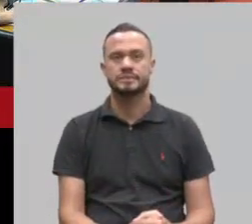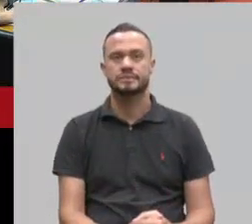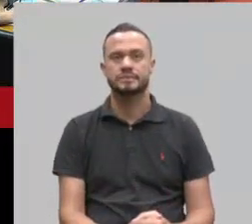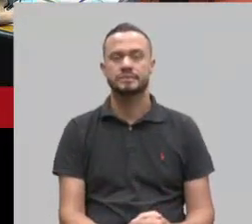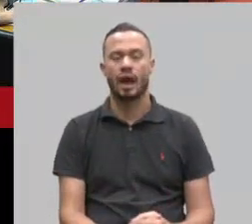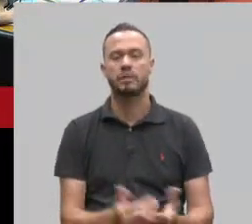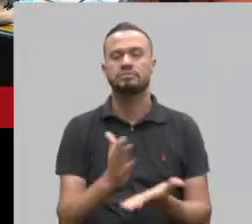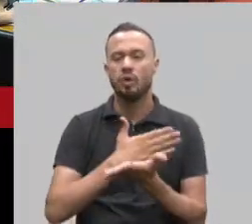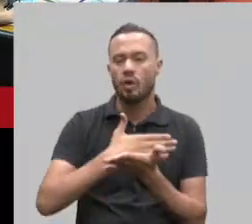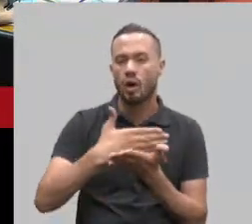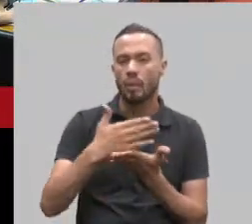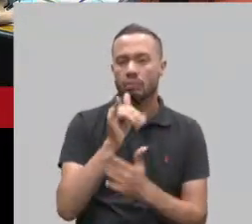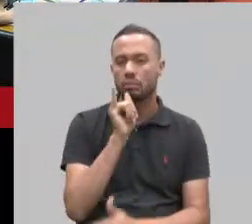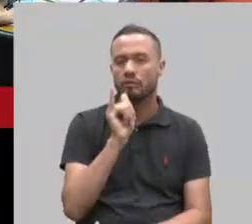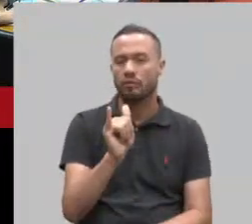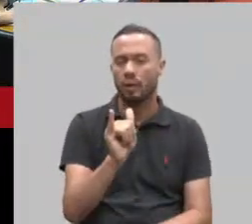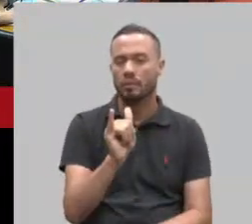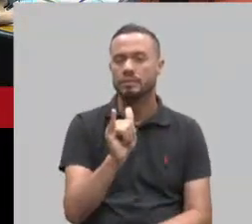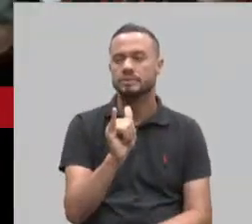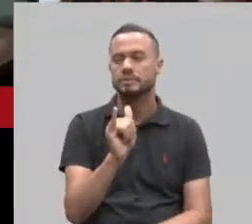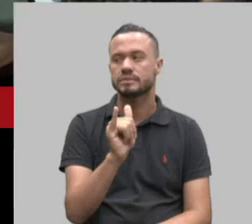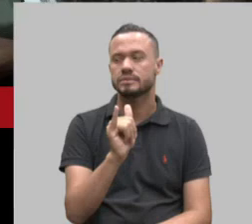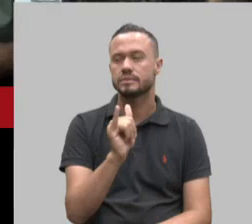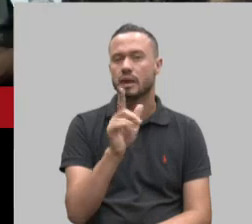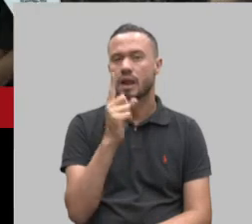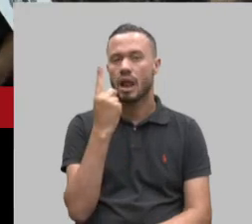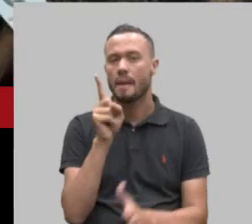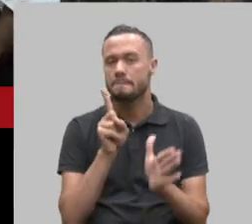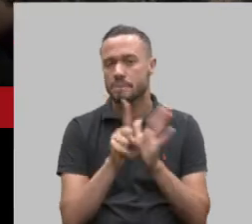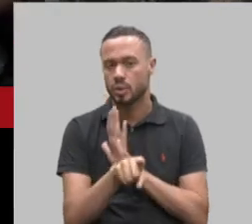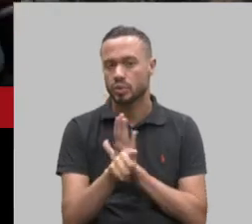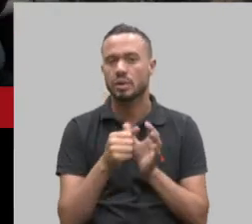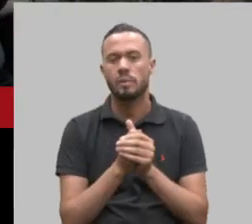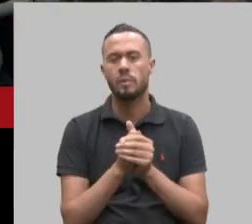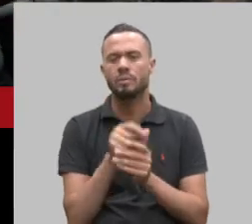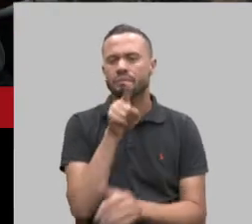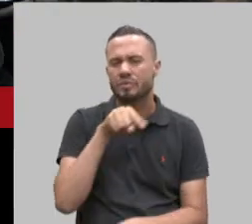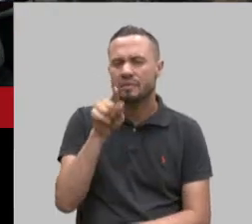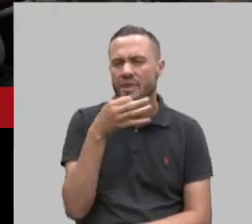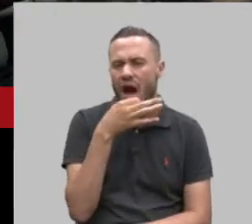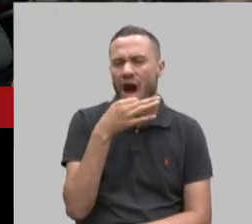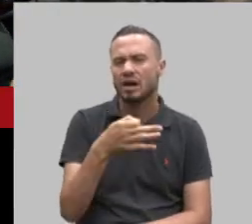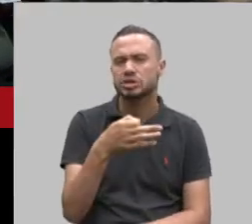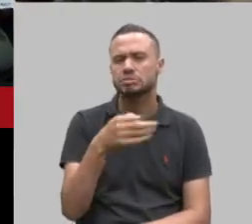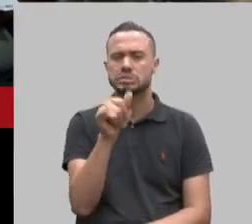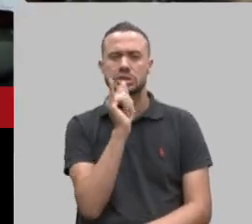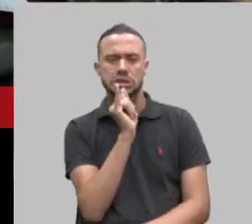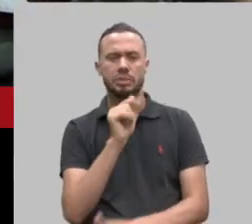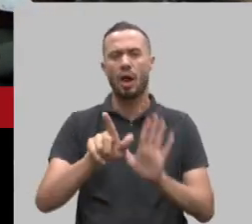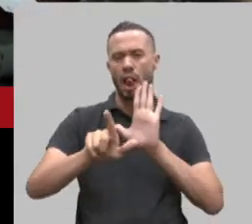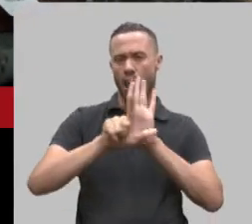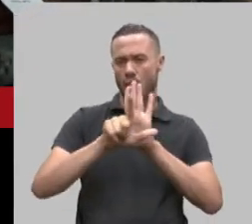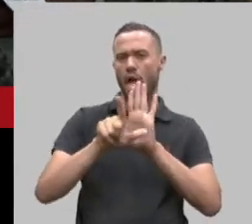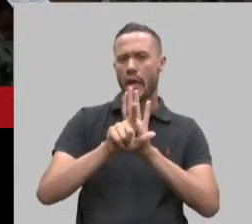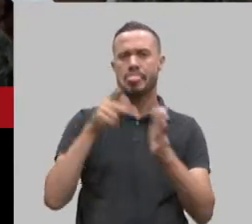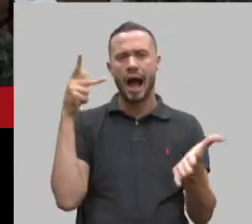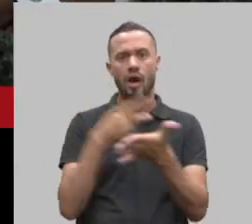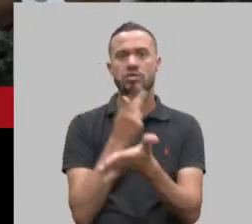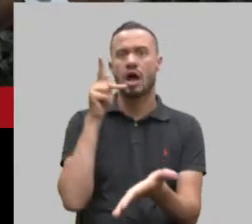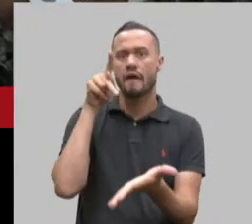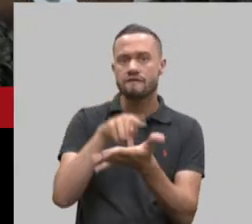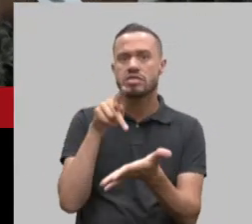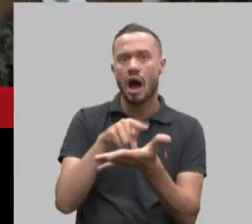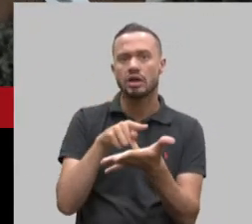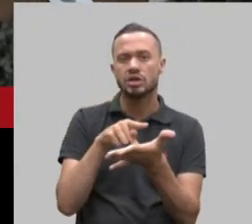fala com uma pergunta vocês acham que se a lei fosse de fato eficaz necessitaria